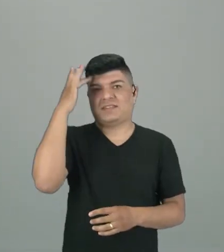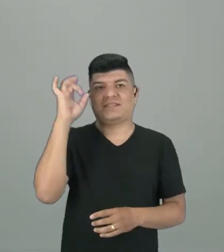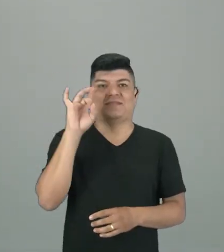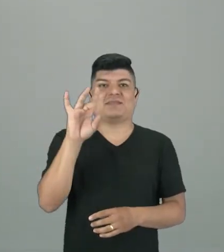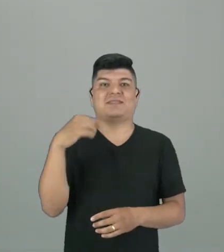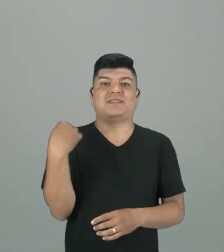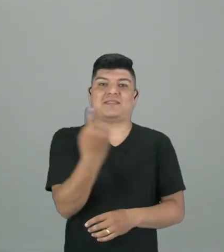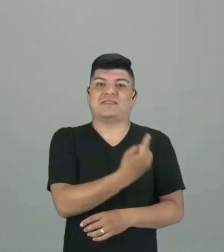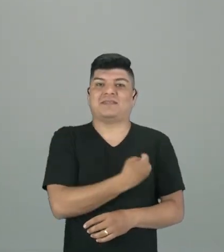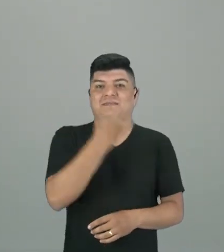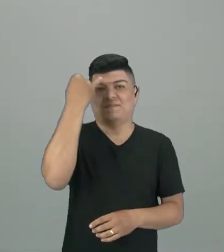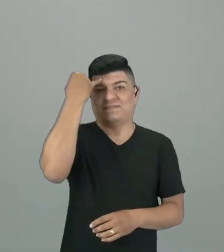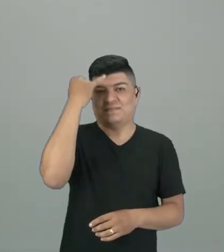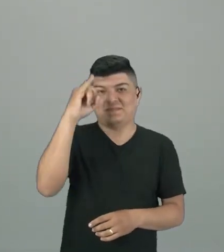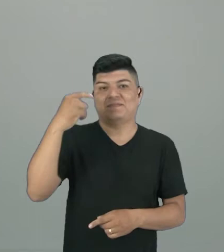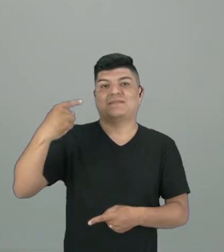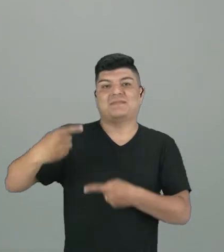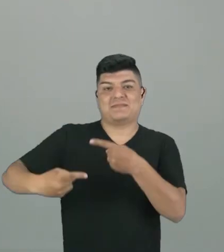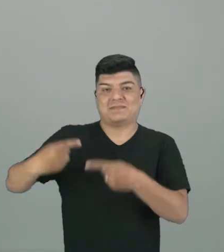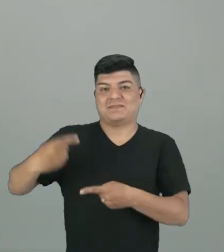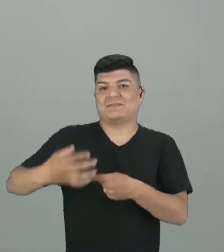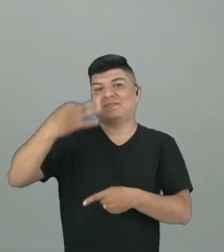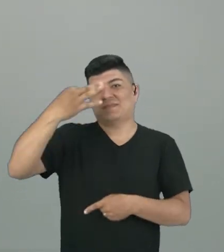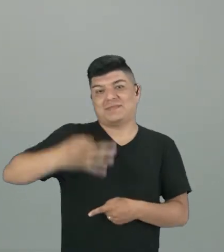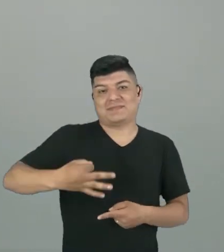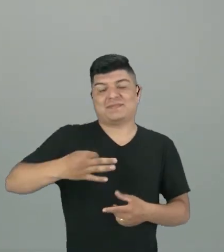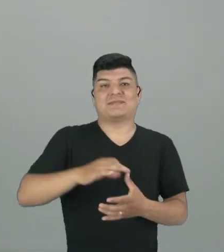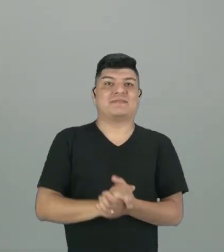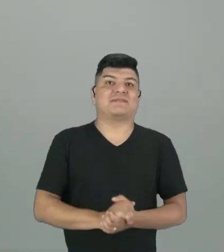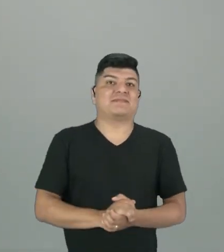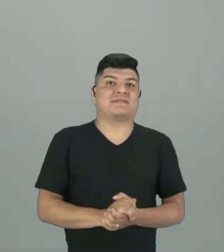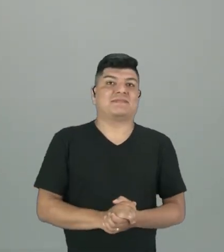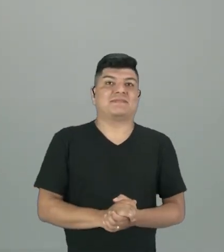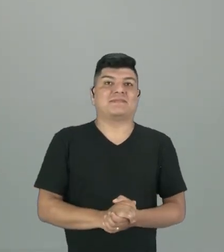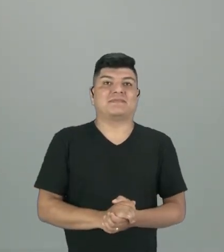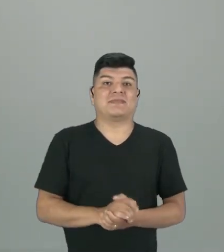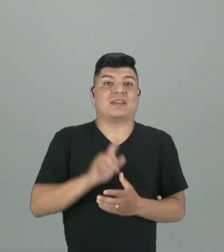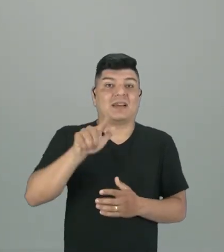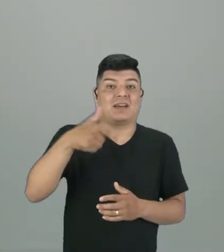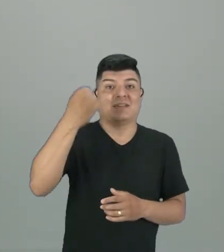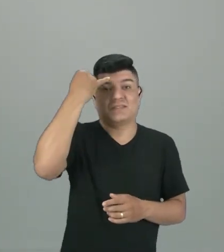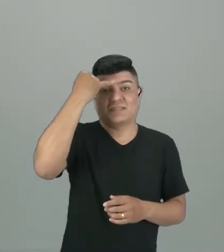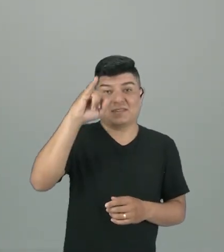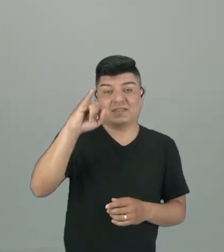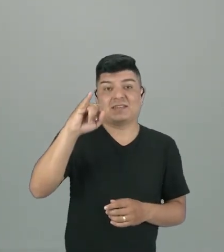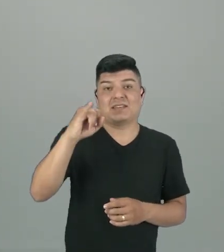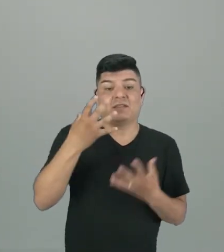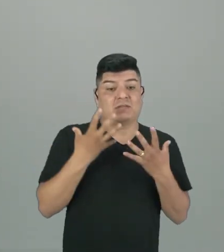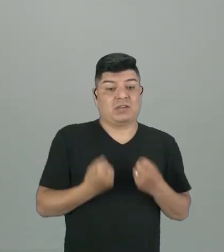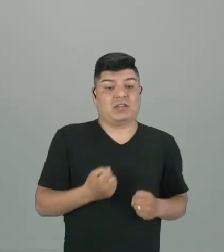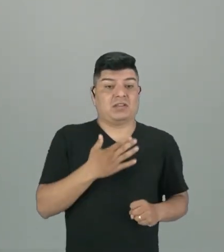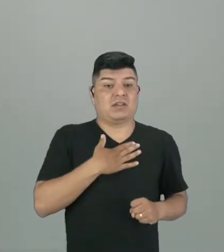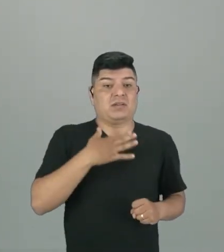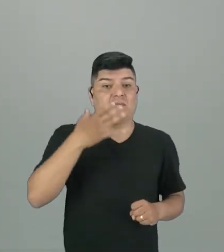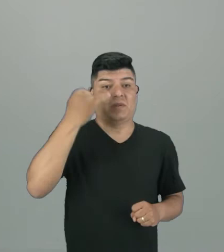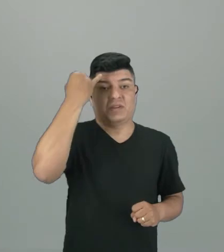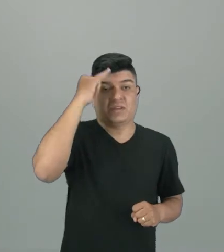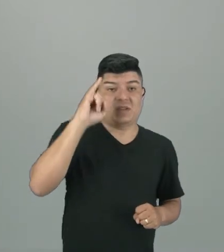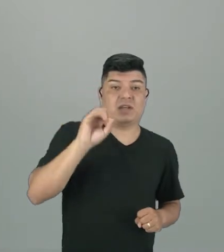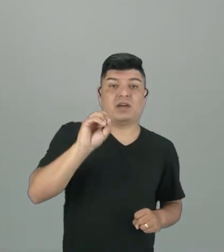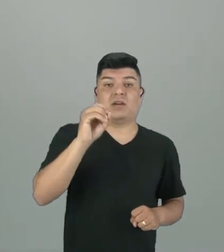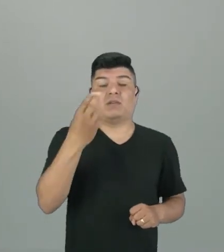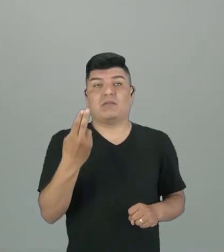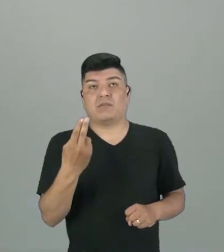nossa ideia em termos políticos é que está certa. E a ideia do outro, ou ele adota a minha ideia em termos políticos, ou ele